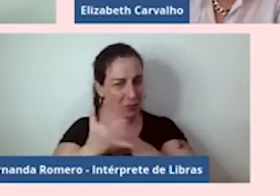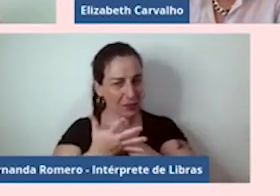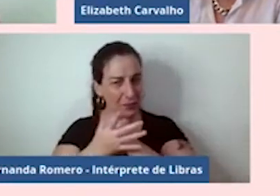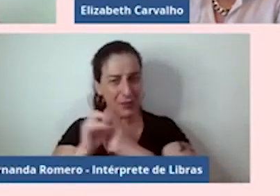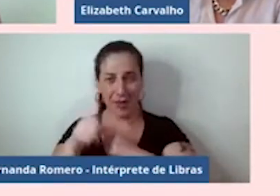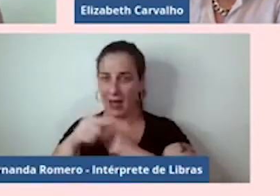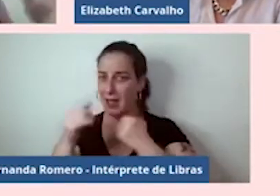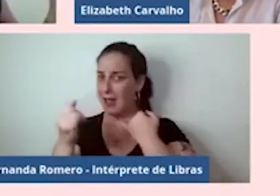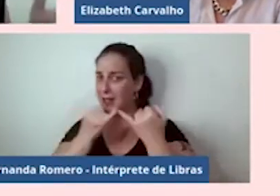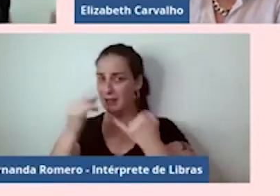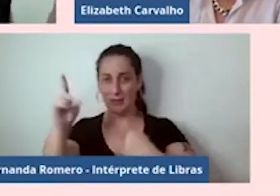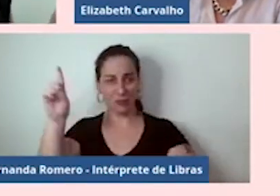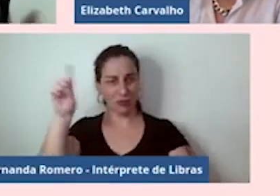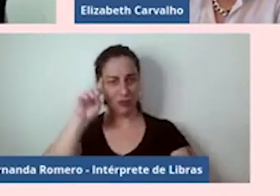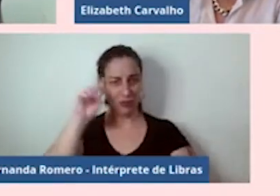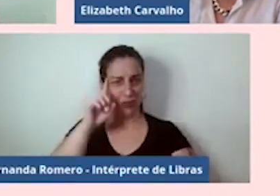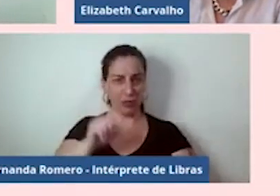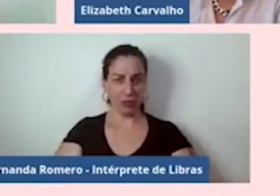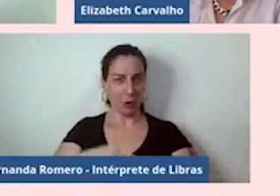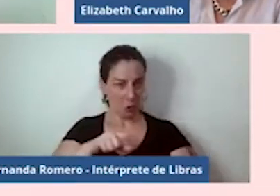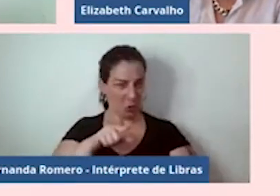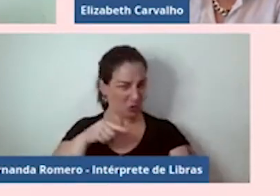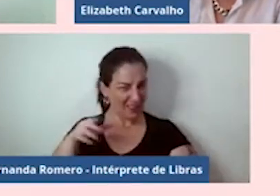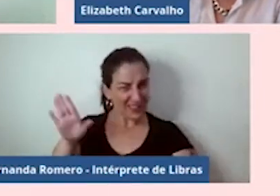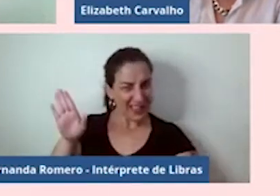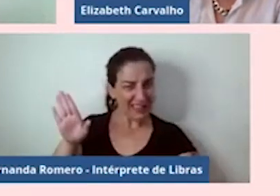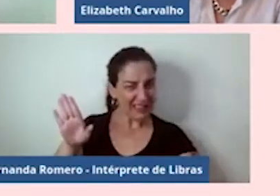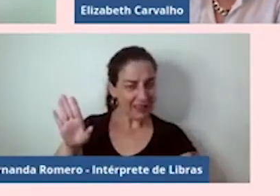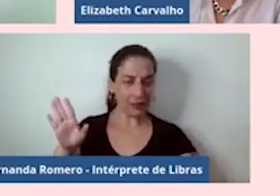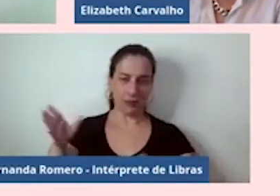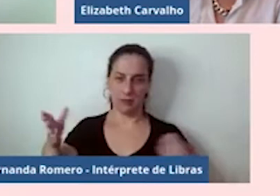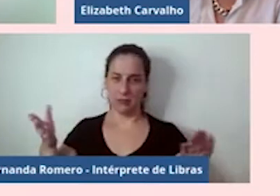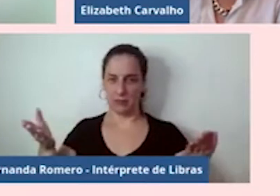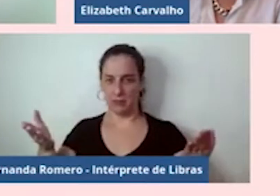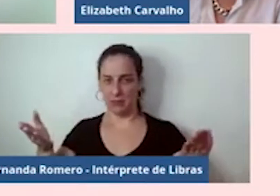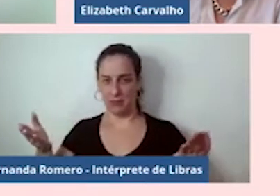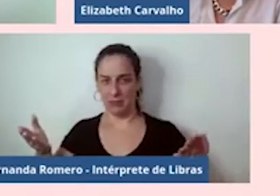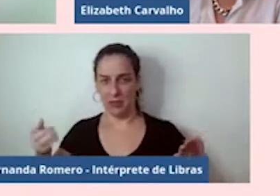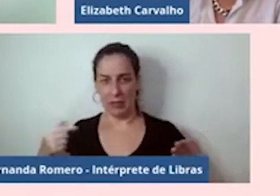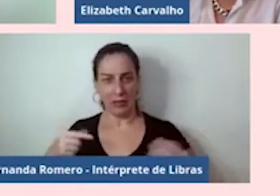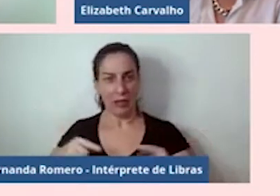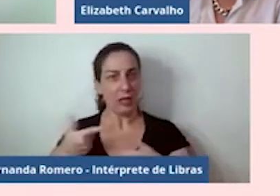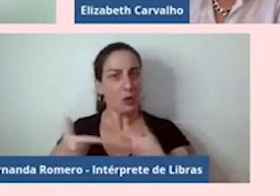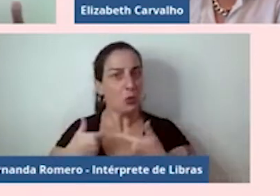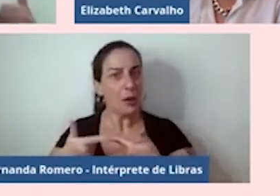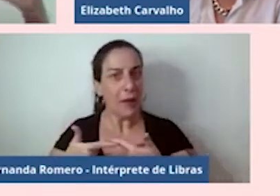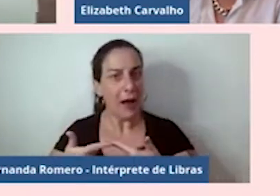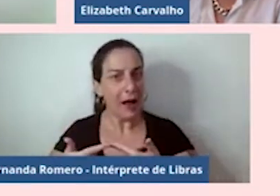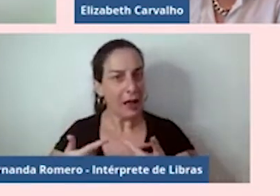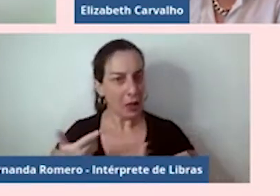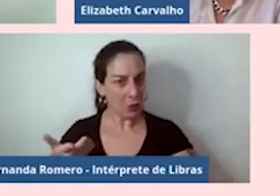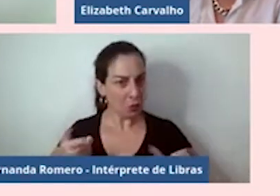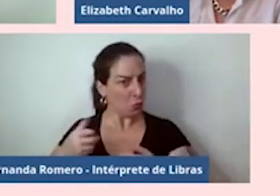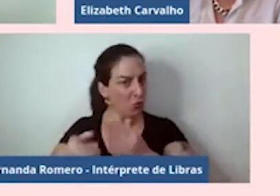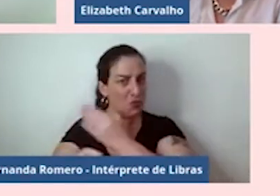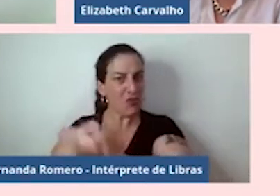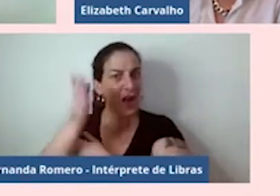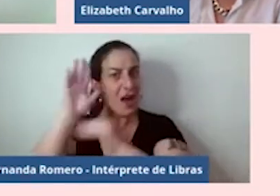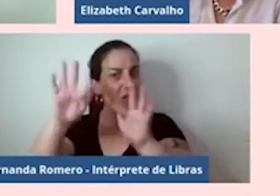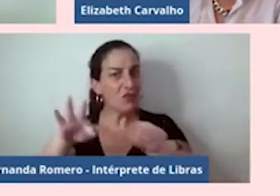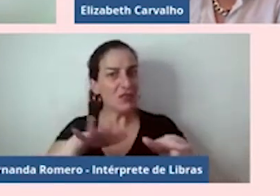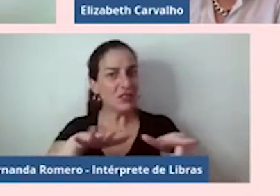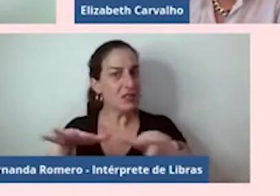mães. Mas tu vai sair, vai deixar... mas tu quem sabe tu muda o teu trabalho, tu viaja muito, final de